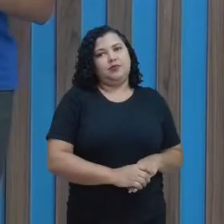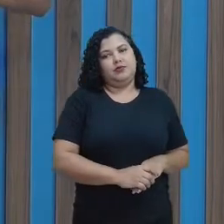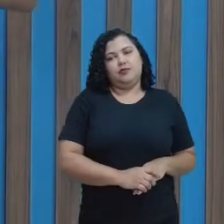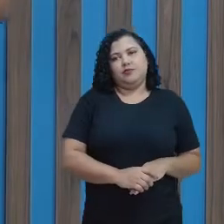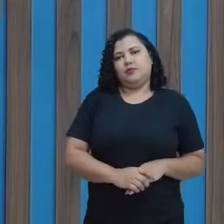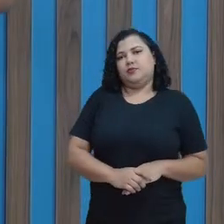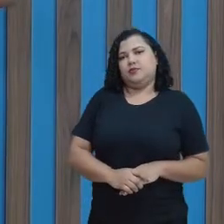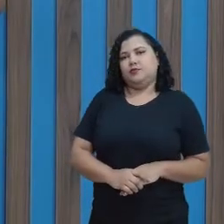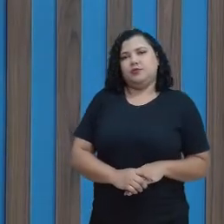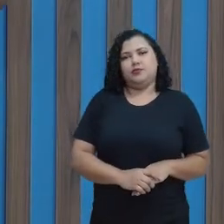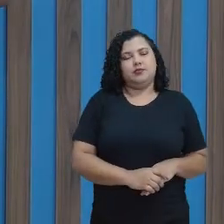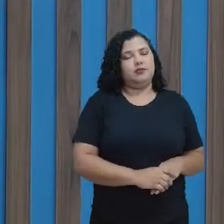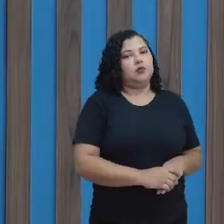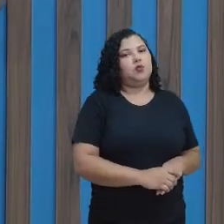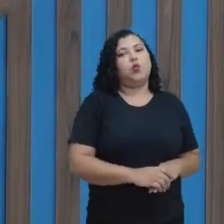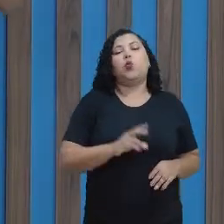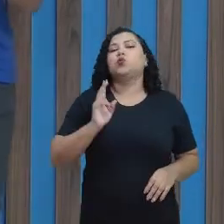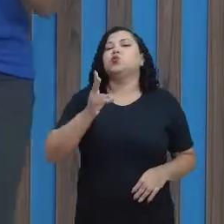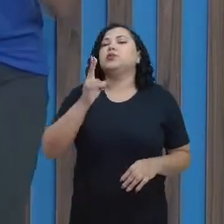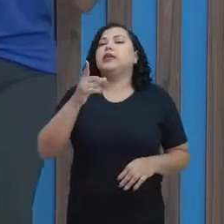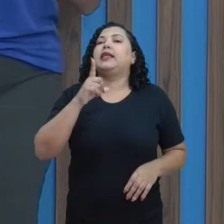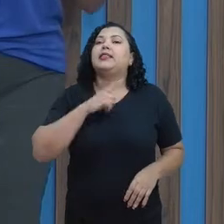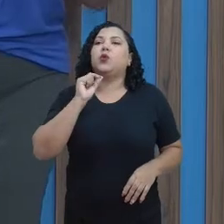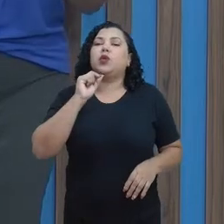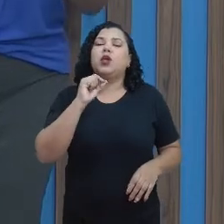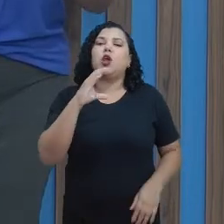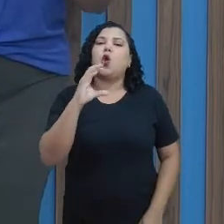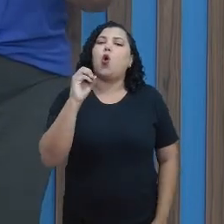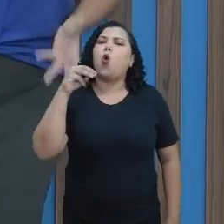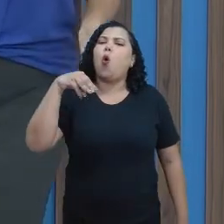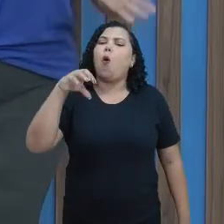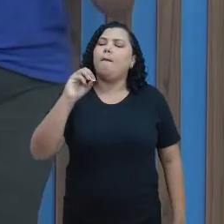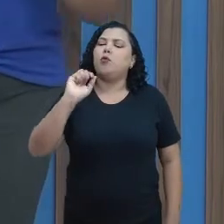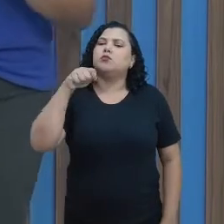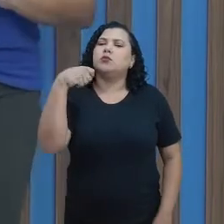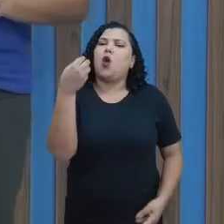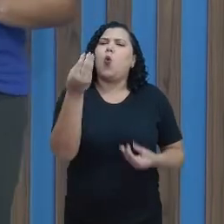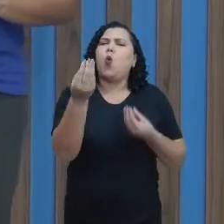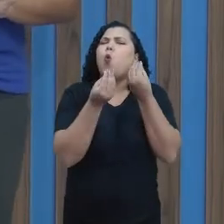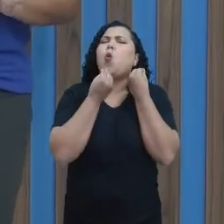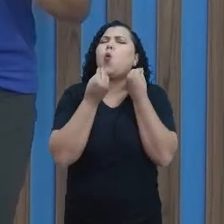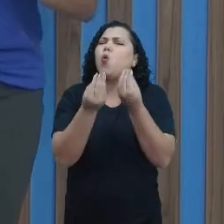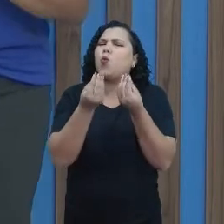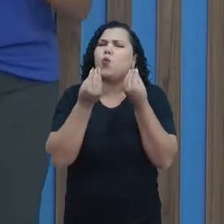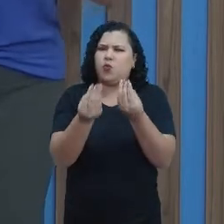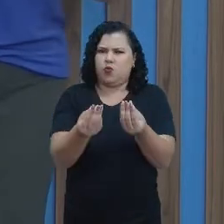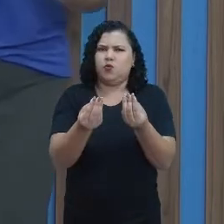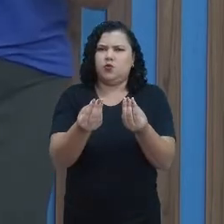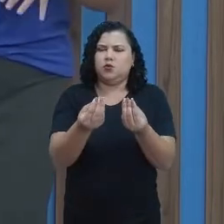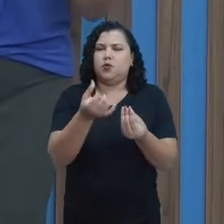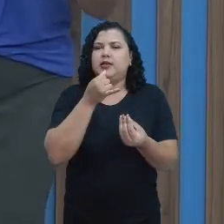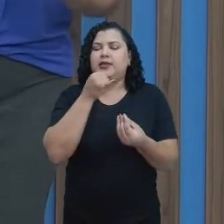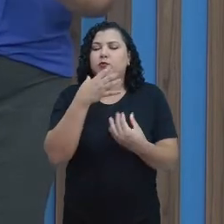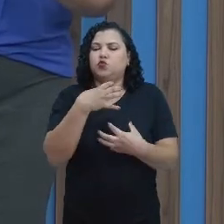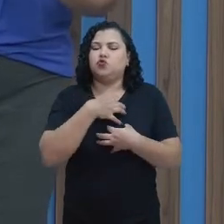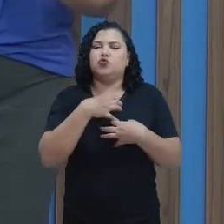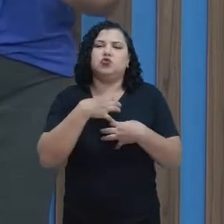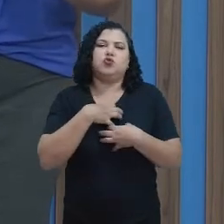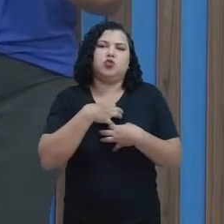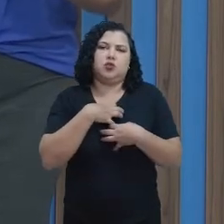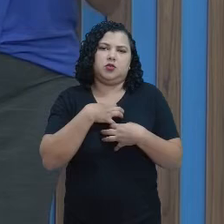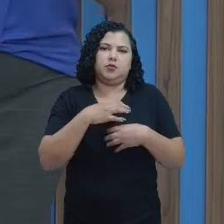Então, continuando, a gente tem o pronome relativo como, que exprime o quê? A noção de modo, de